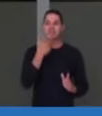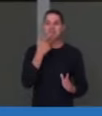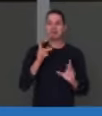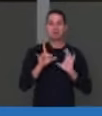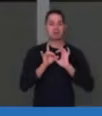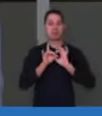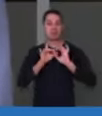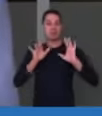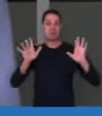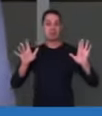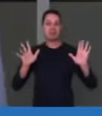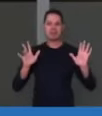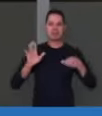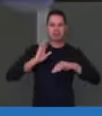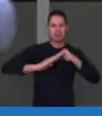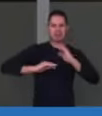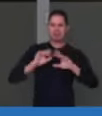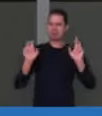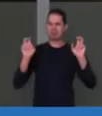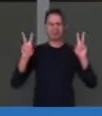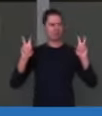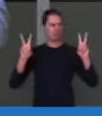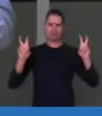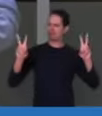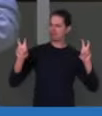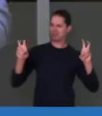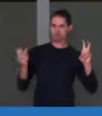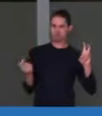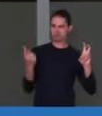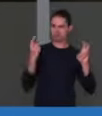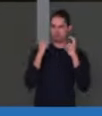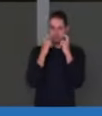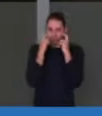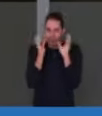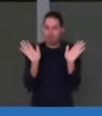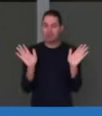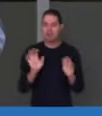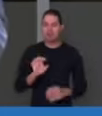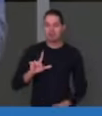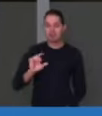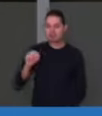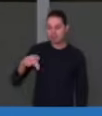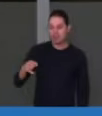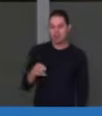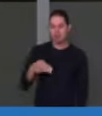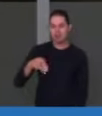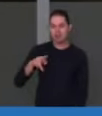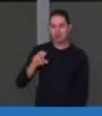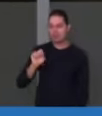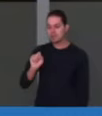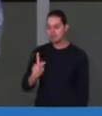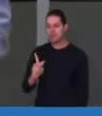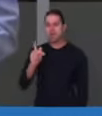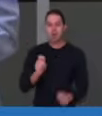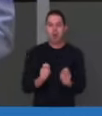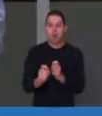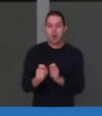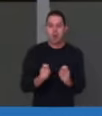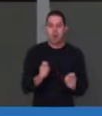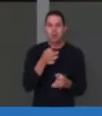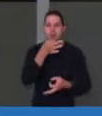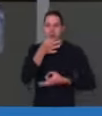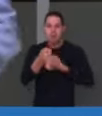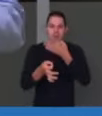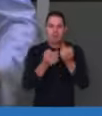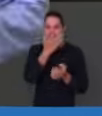quando eu assisti ela fazendo isso, falando que o Elon Musk no Twitter controla a opinião das pessoas.